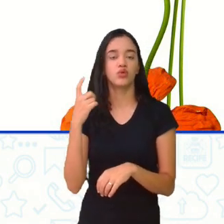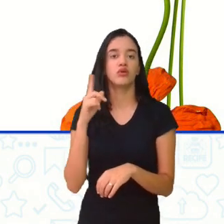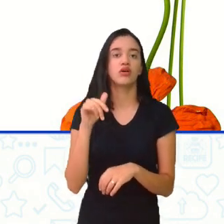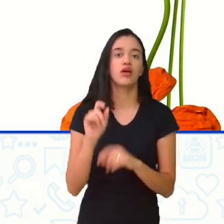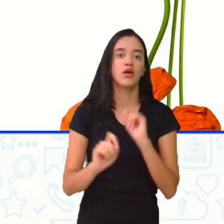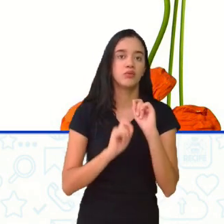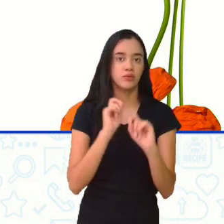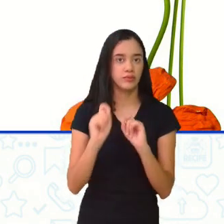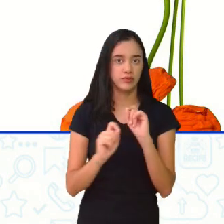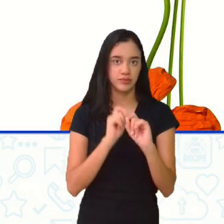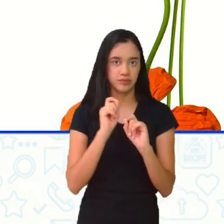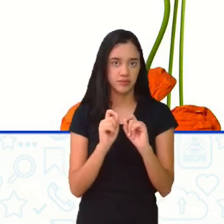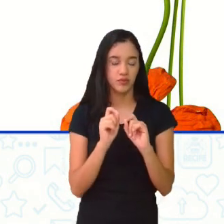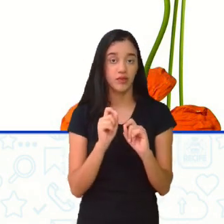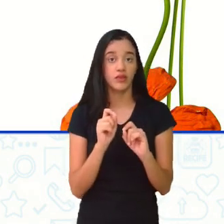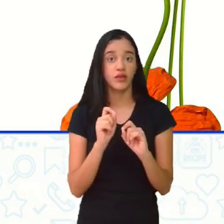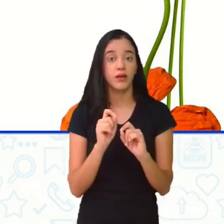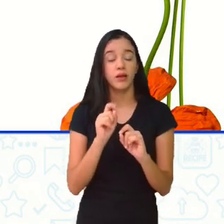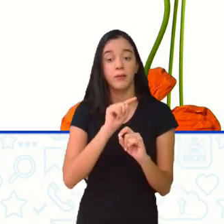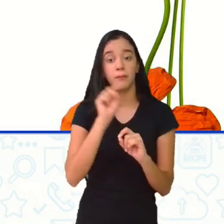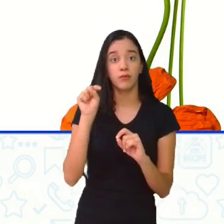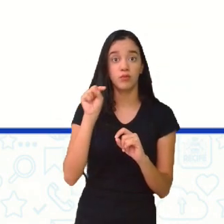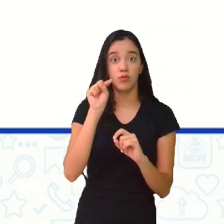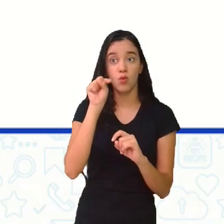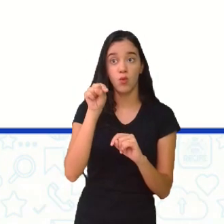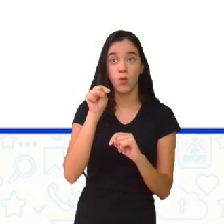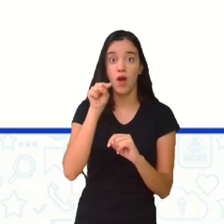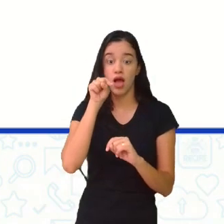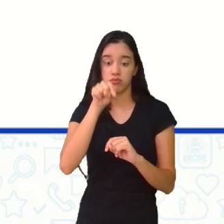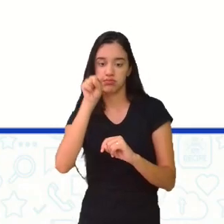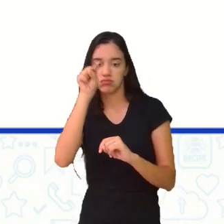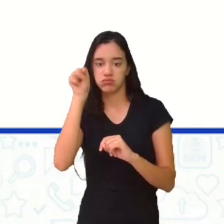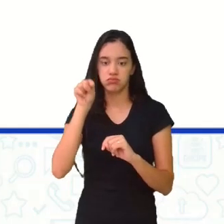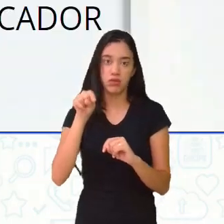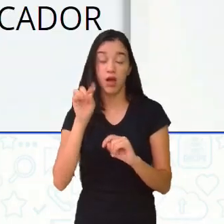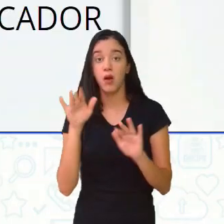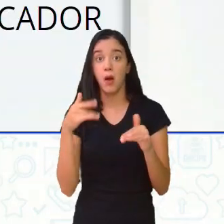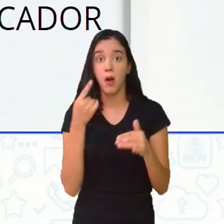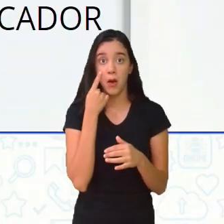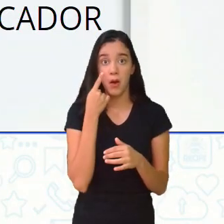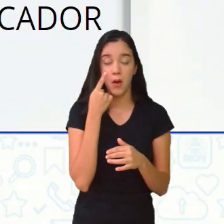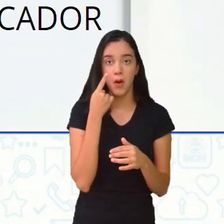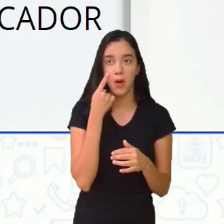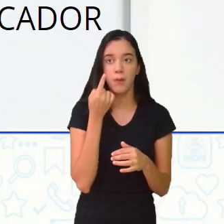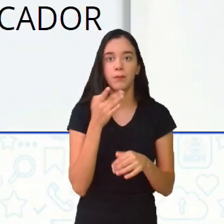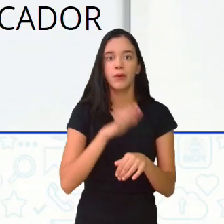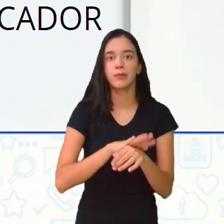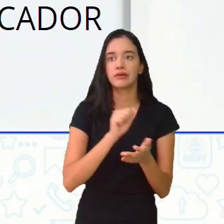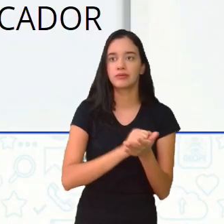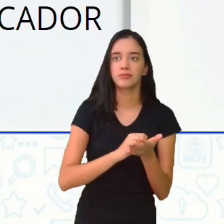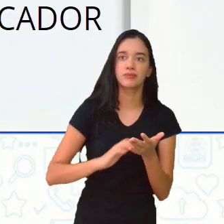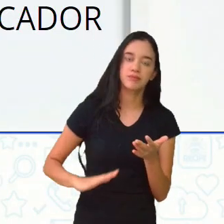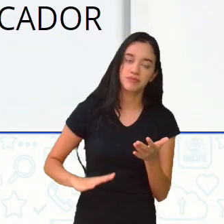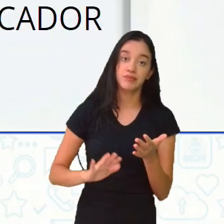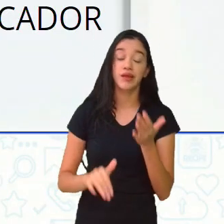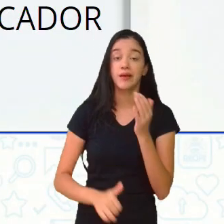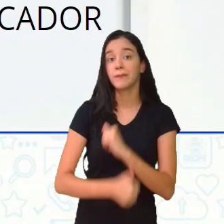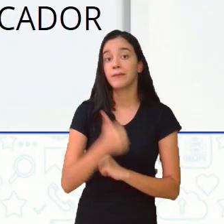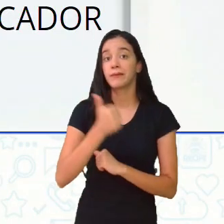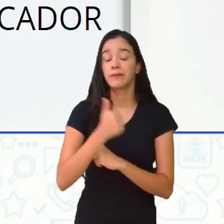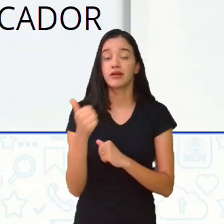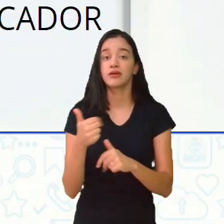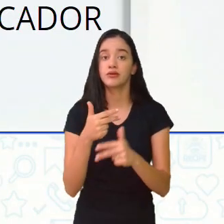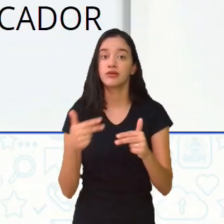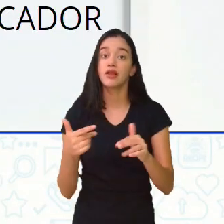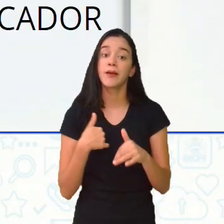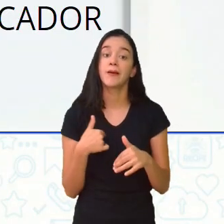são marcados por um acento gráfico. Então, hora da atividade, não é? Então, primeiro passo,